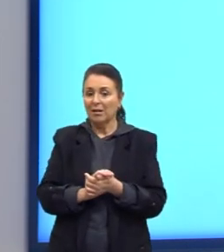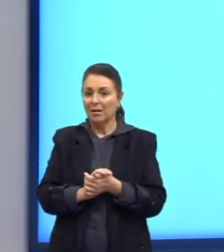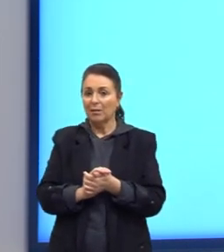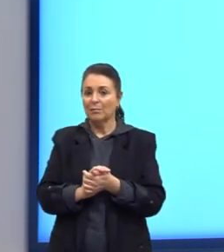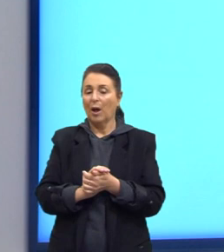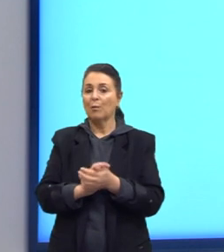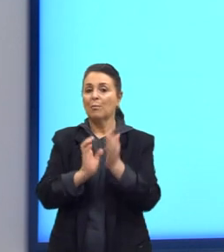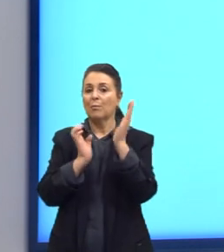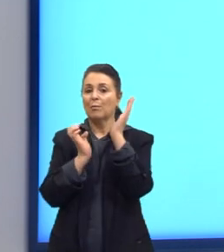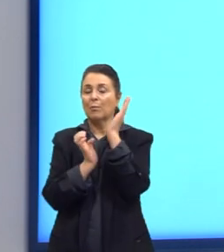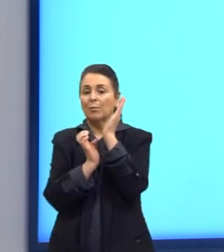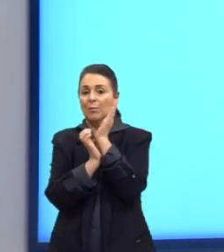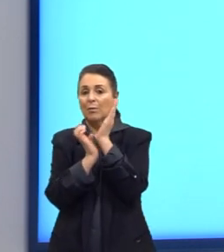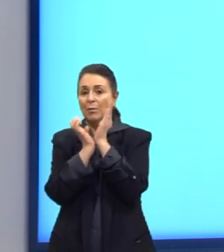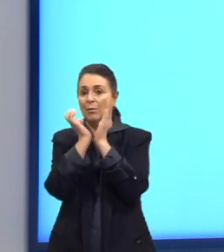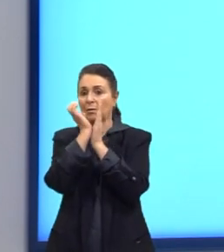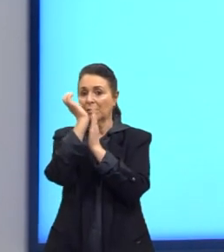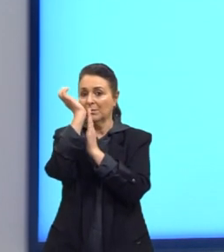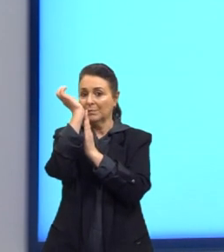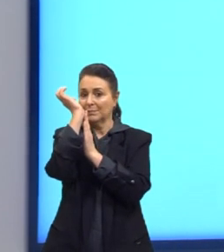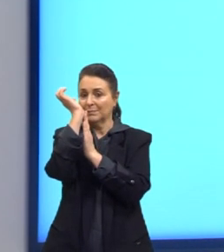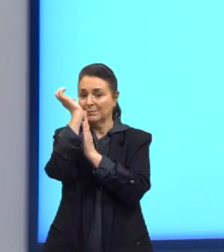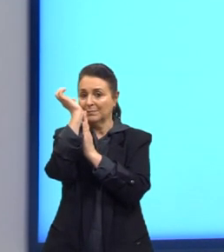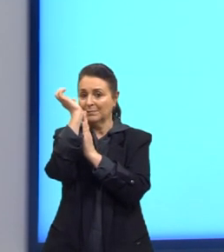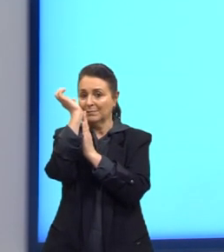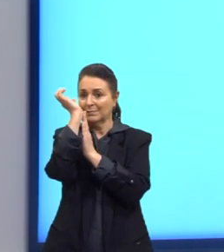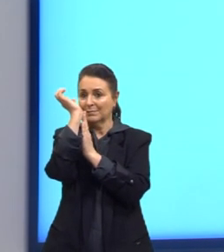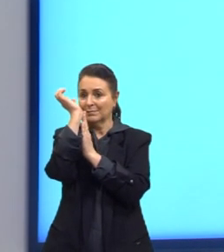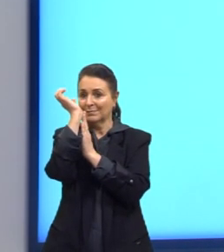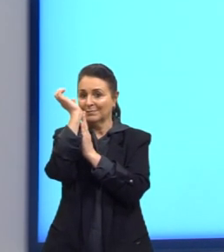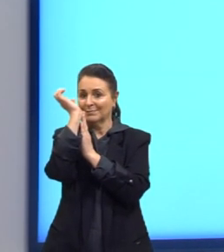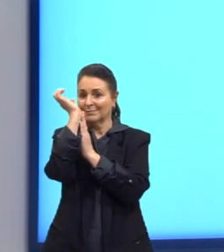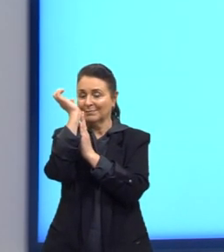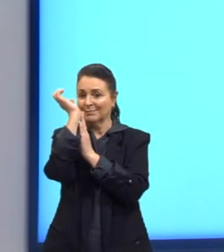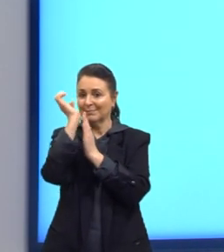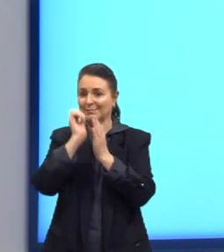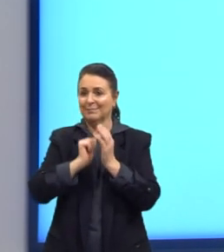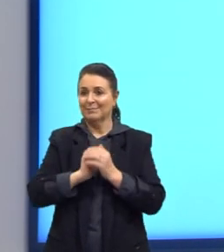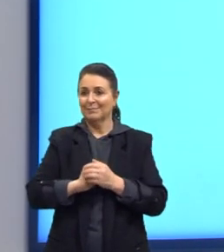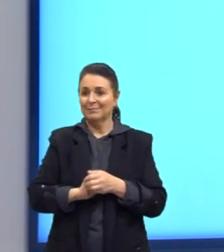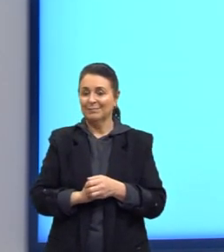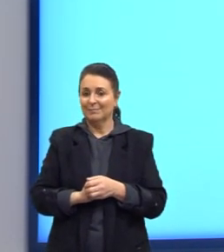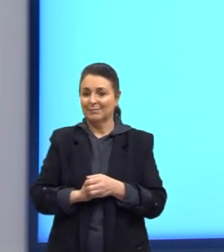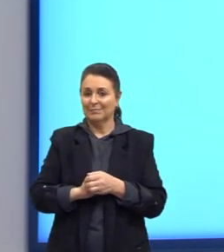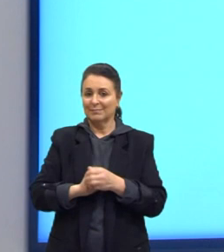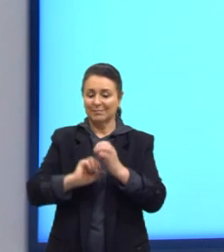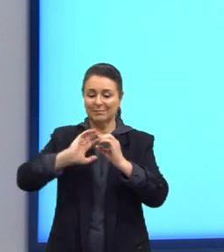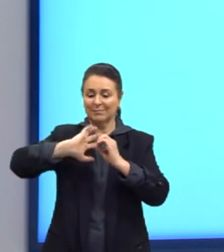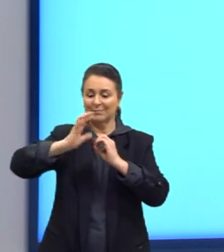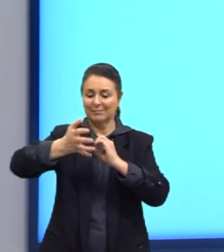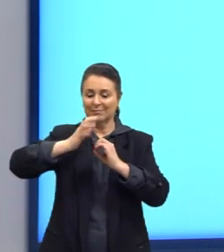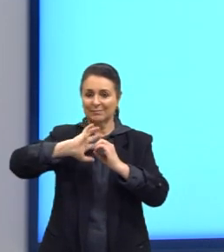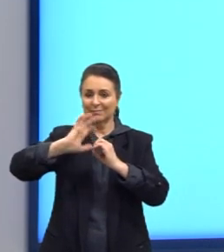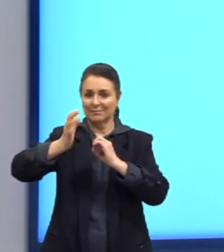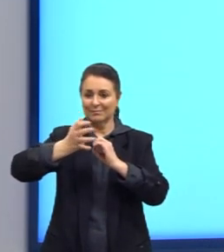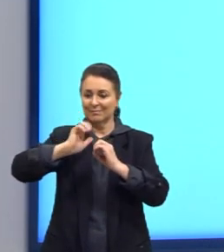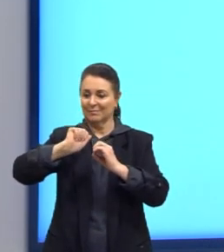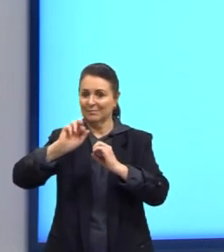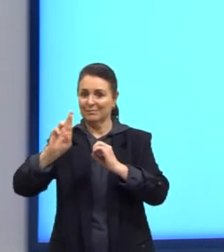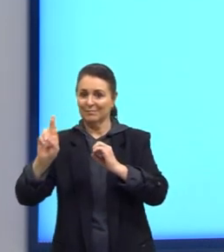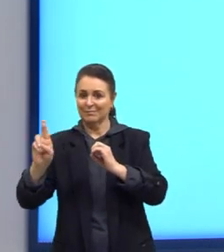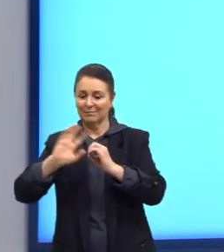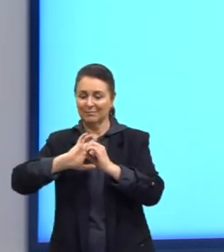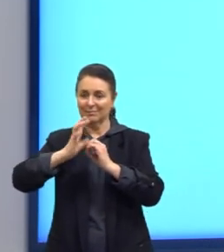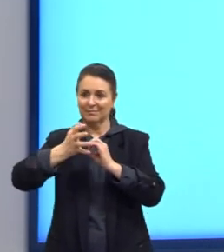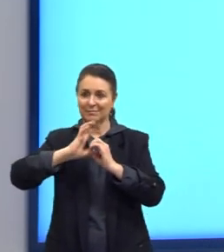burocracia em vez de burocracia atmosfera e vezes